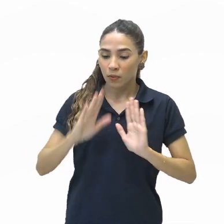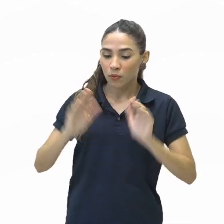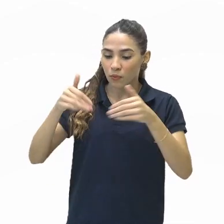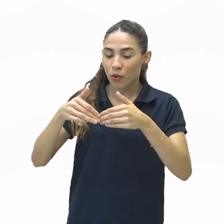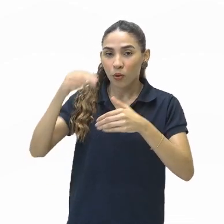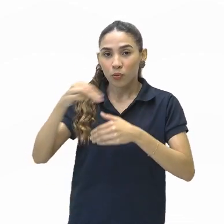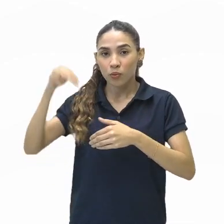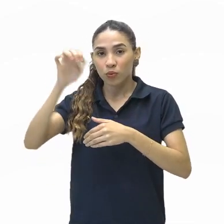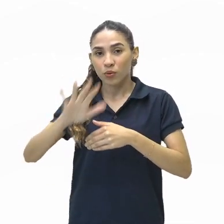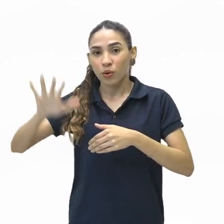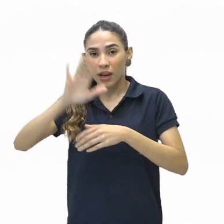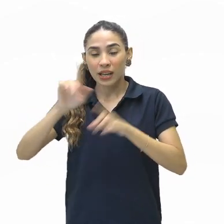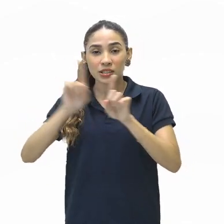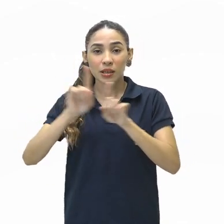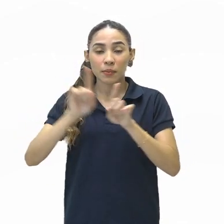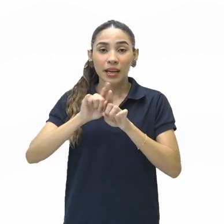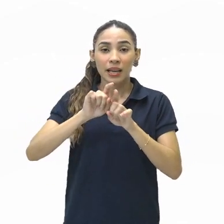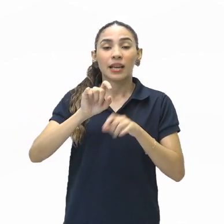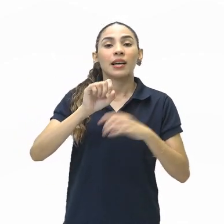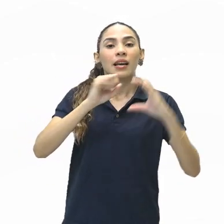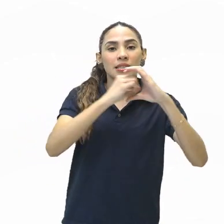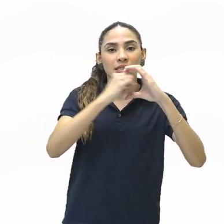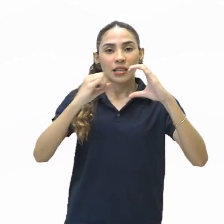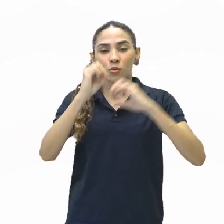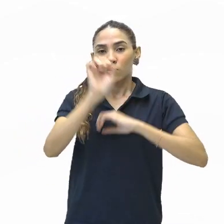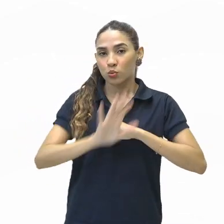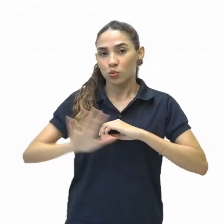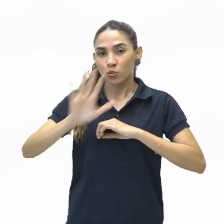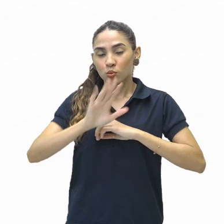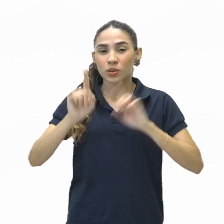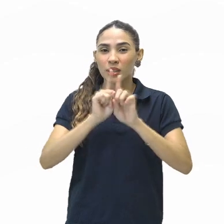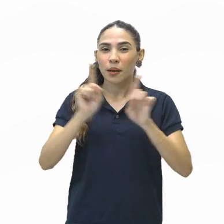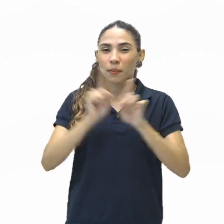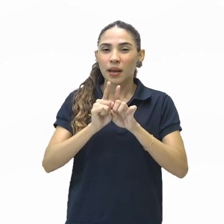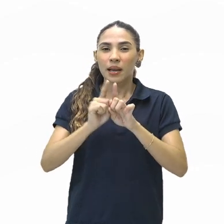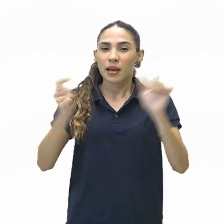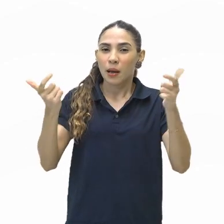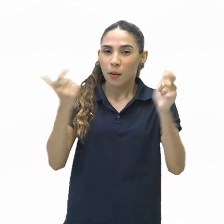região Nordeste e Centro-Sul, e essas pequenas propriedades que